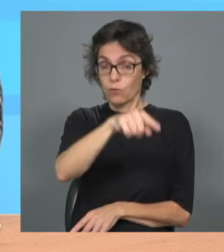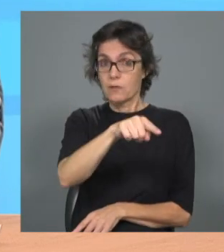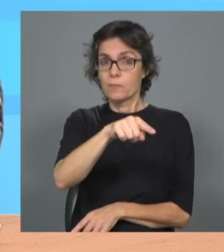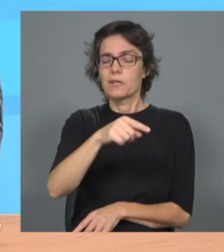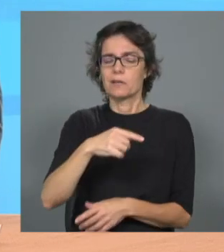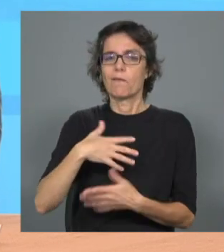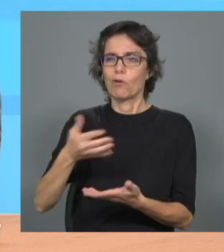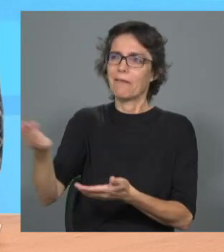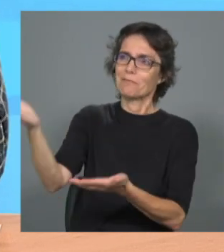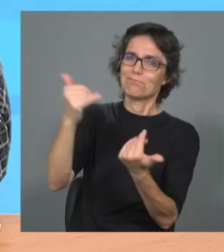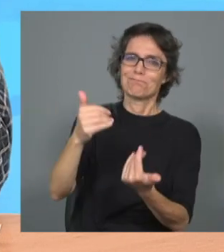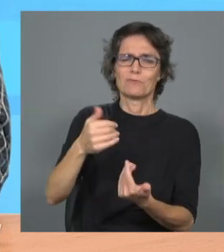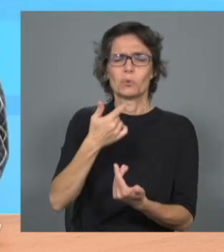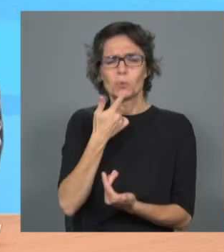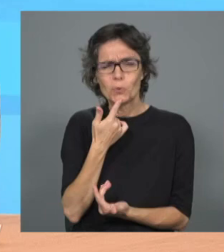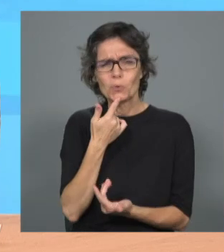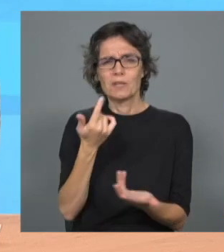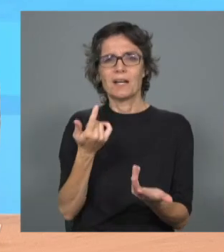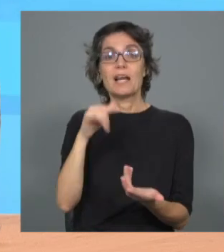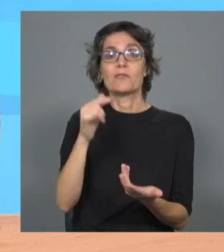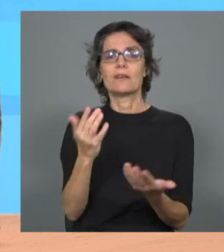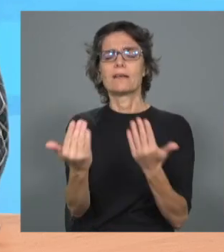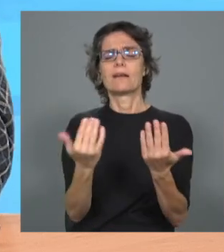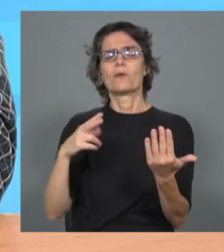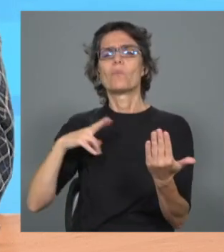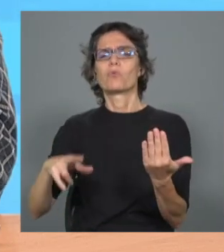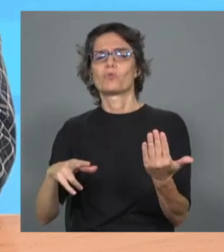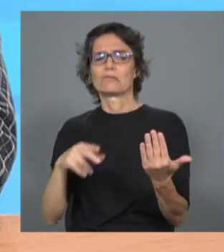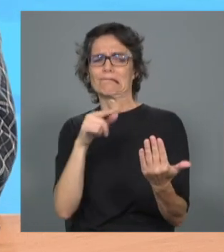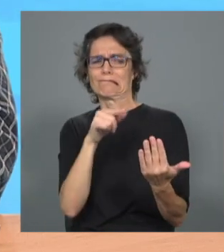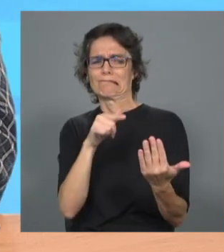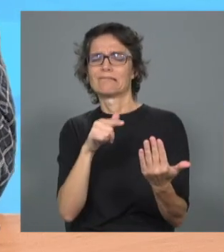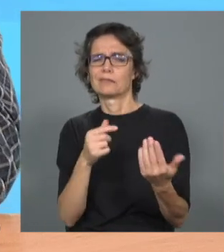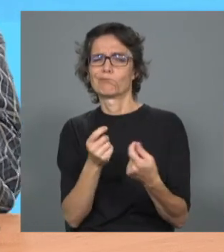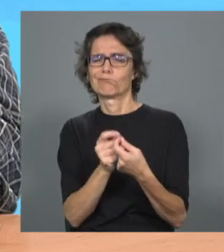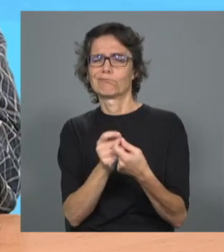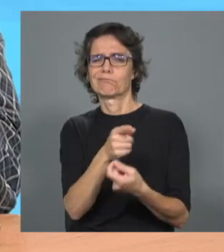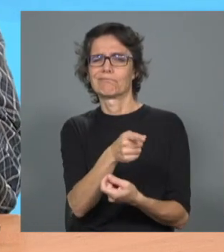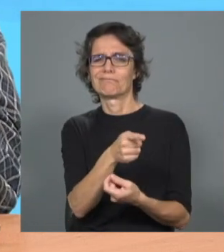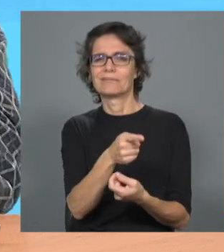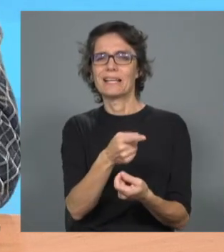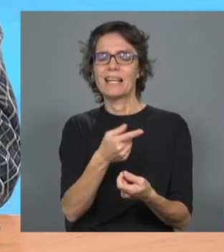hospitaleiro. Muitas vezes comparam com o povo português e, de facto, temos características muito semelhantes e uma delas é a